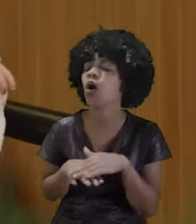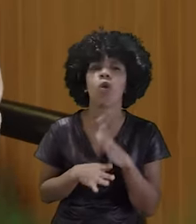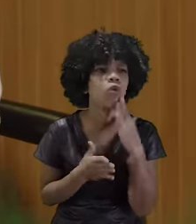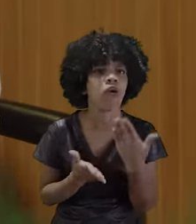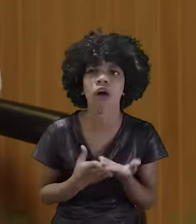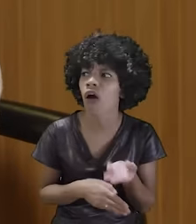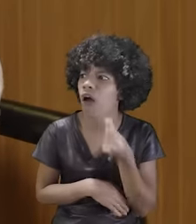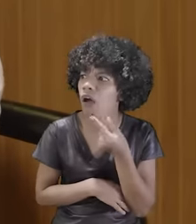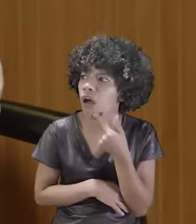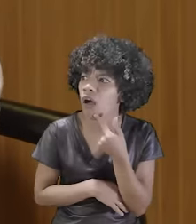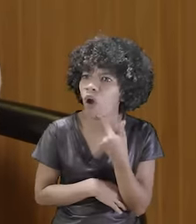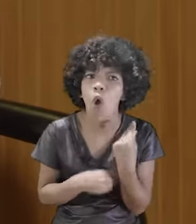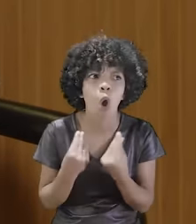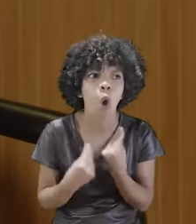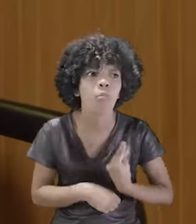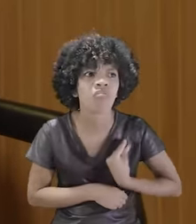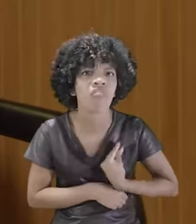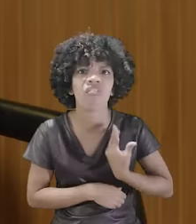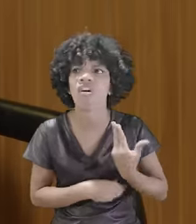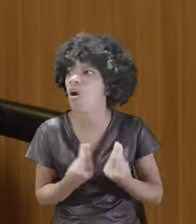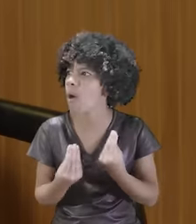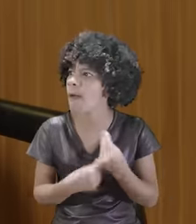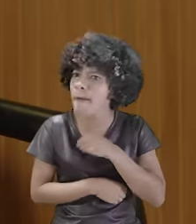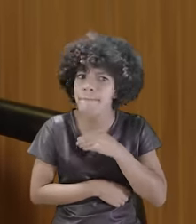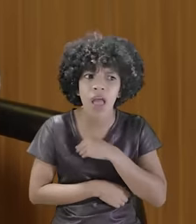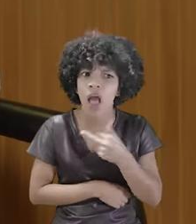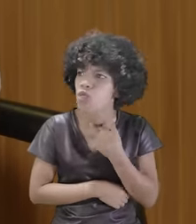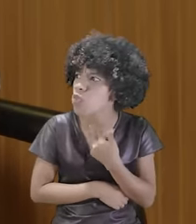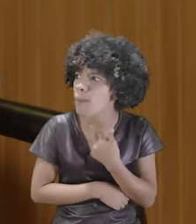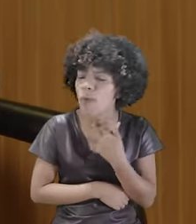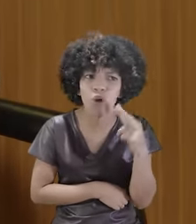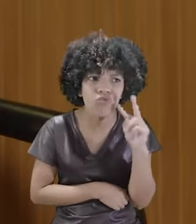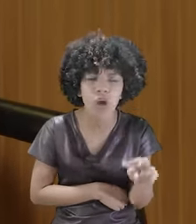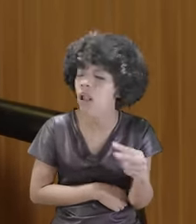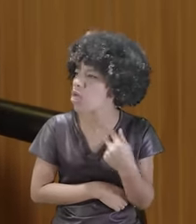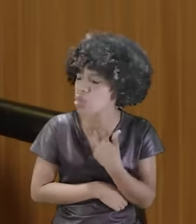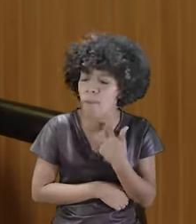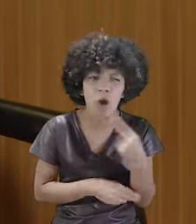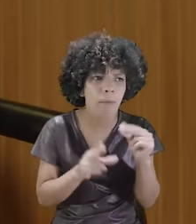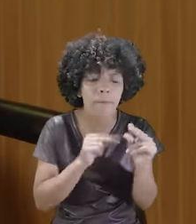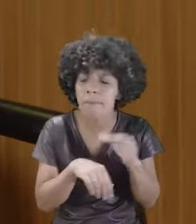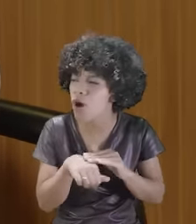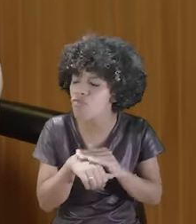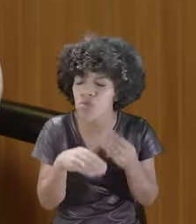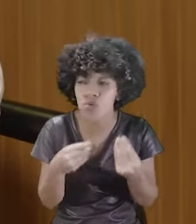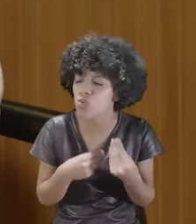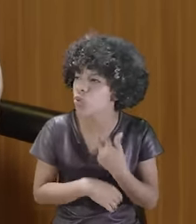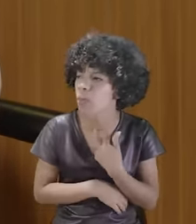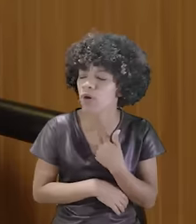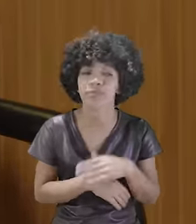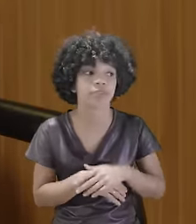ela falei não acredito como vou conseguir viver com eles para a gente isso pecado que eu não pode olhar para eles não pode nem falar com eles